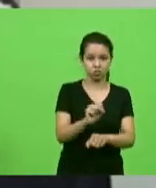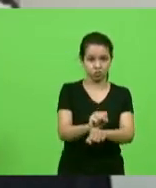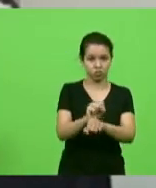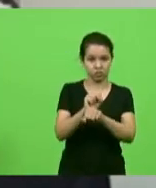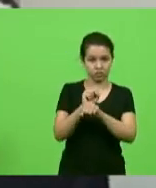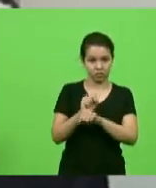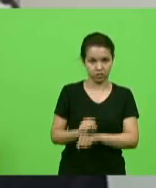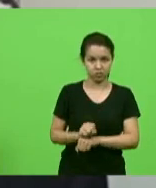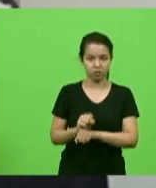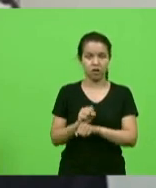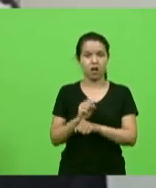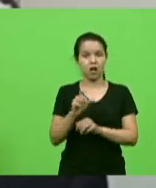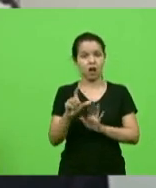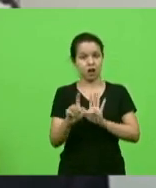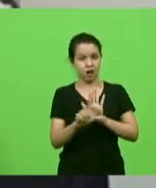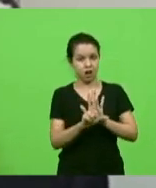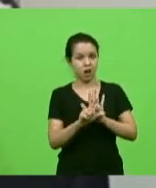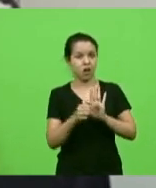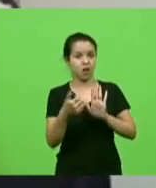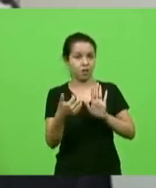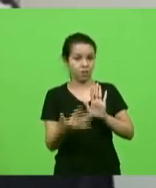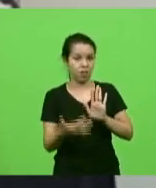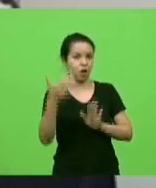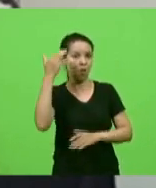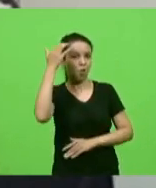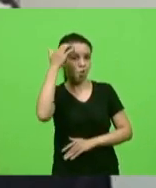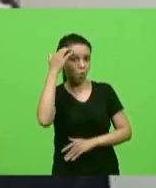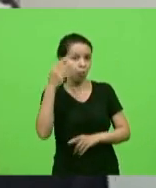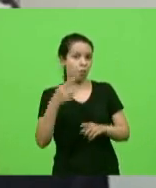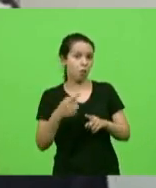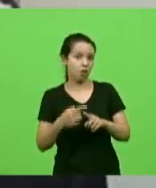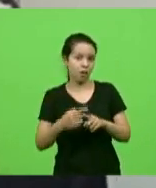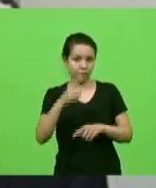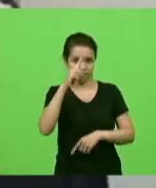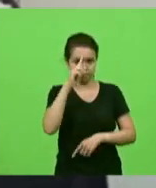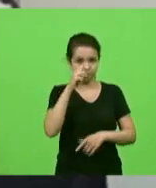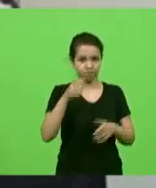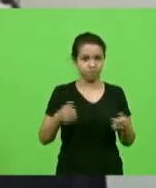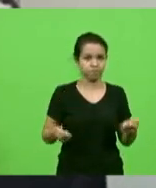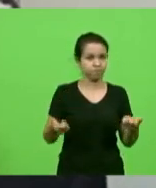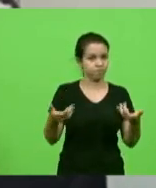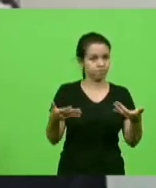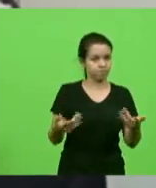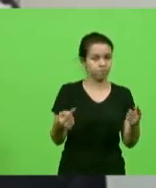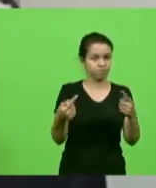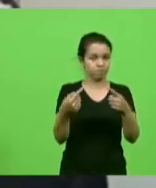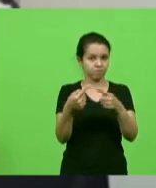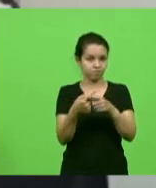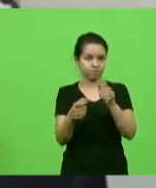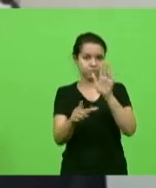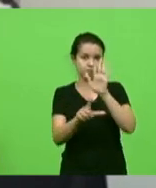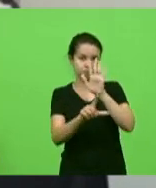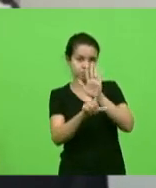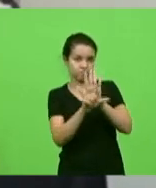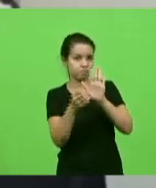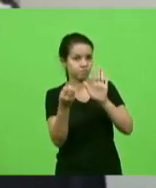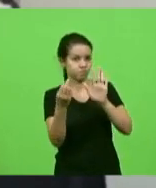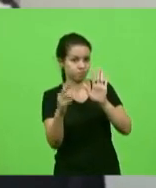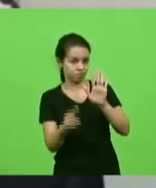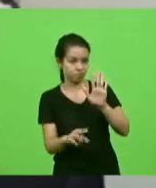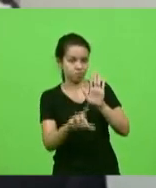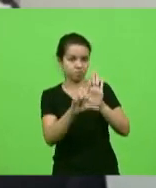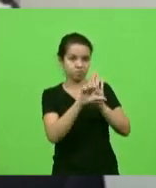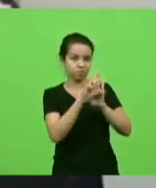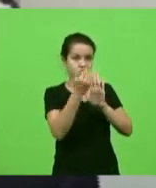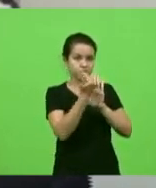que a conduta dolosa e surge da ordenação de despesa contrariamente à lei ou sem observância das prescrições